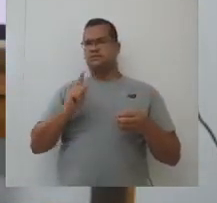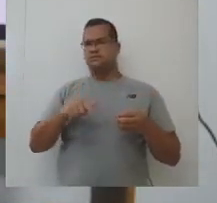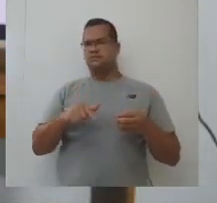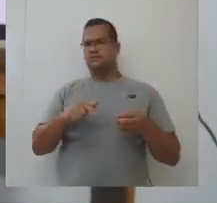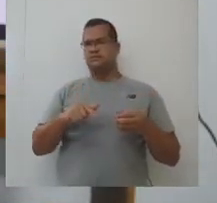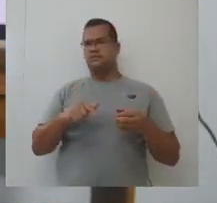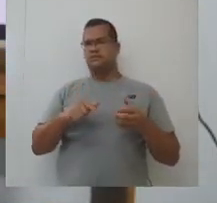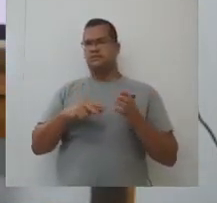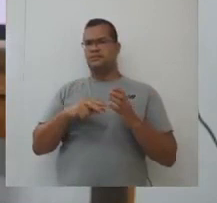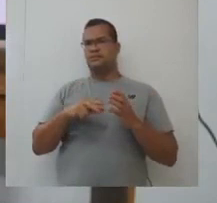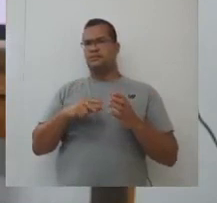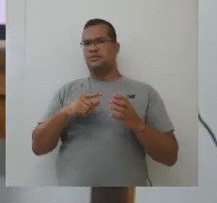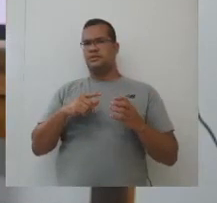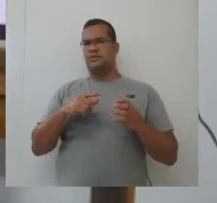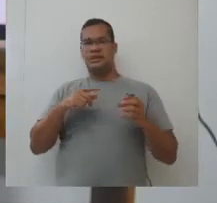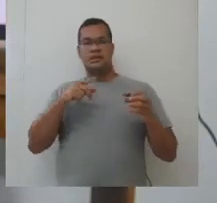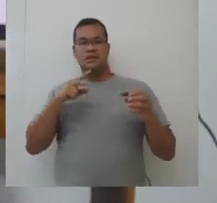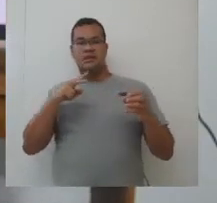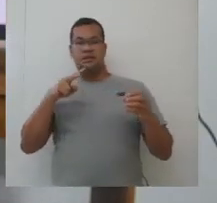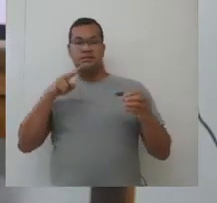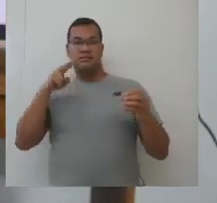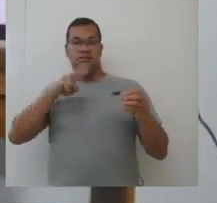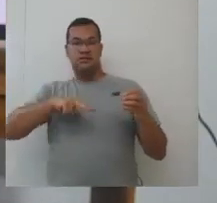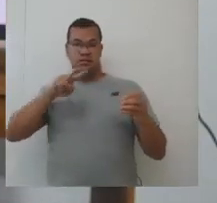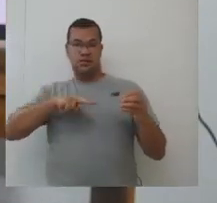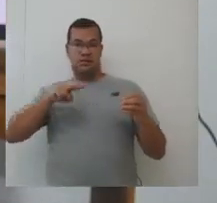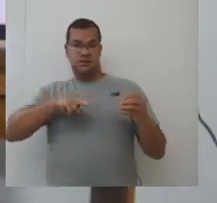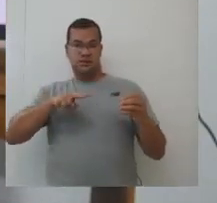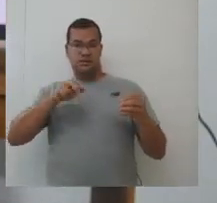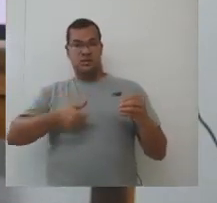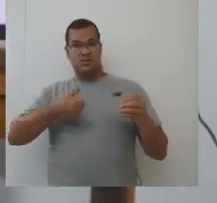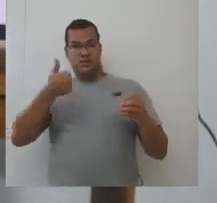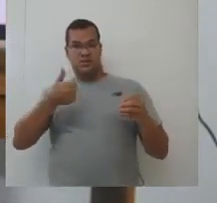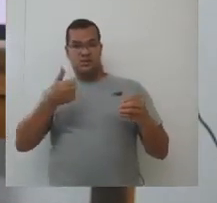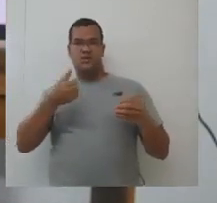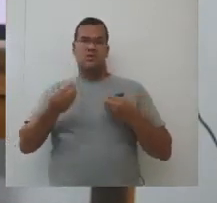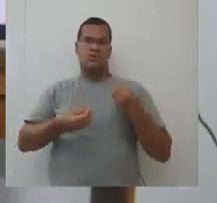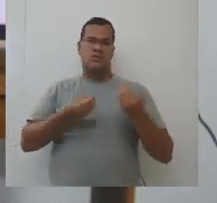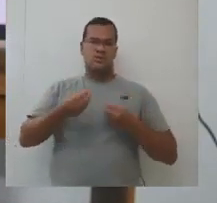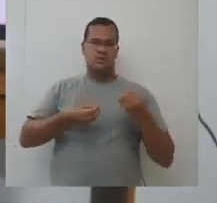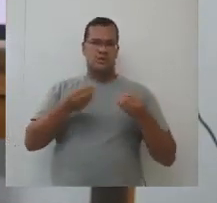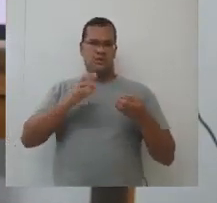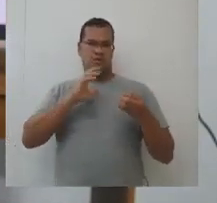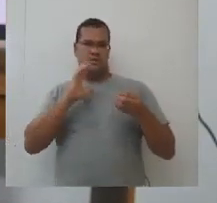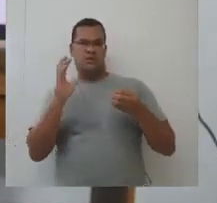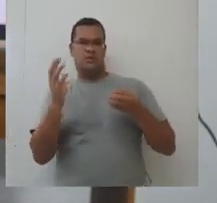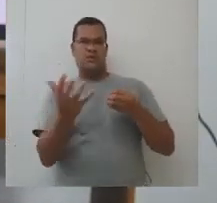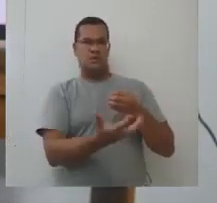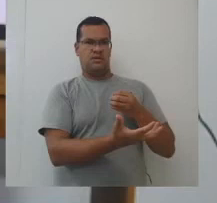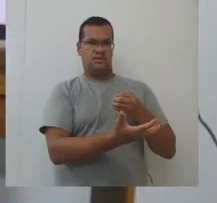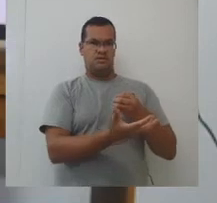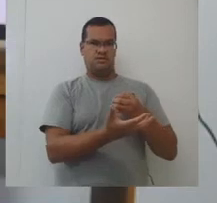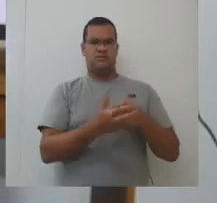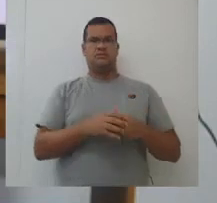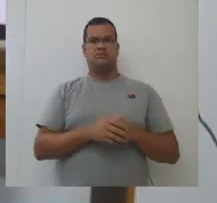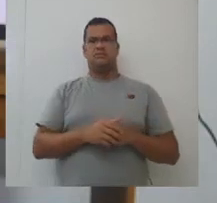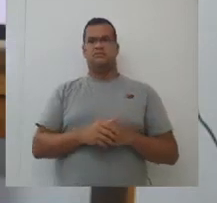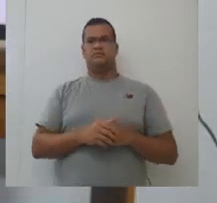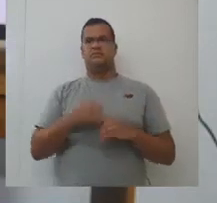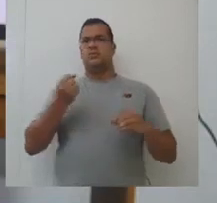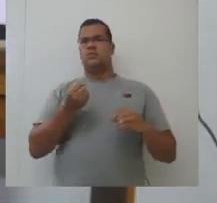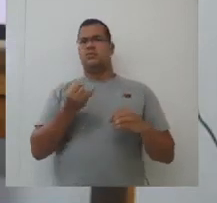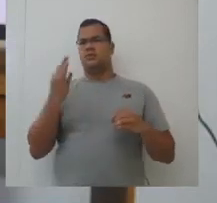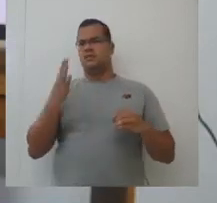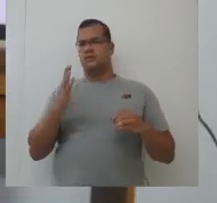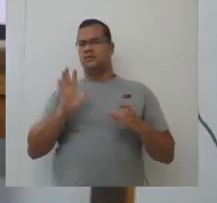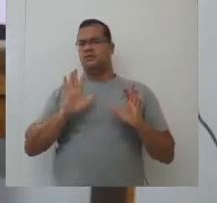sentido de visualizar melhor a atuação do campo elétrico e não no sentido quantitativo.